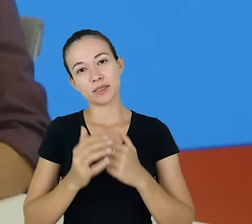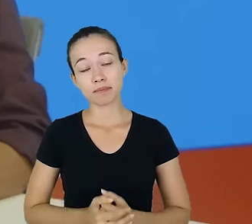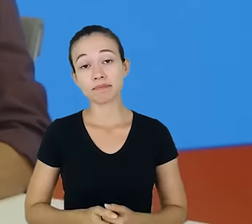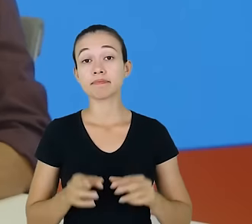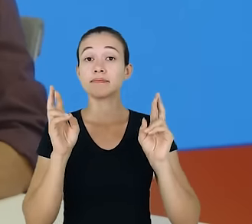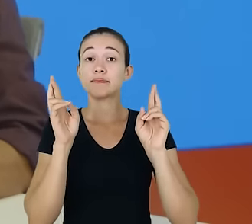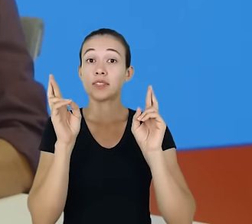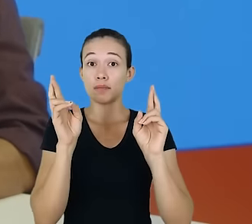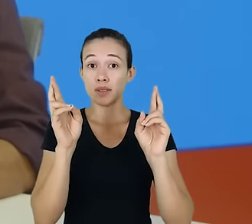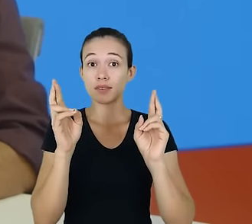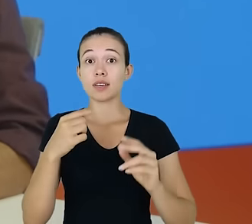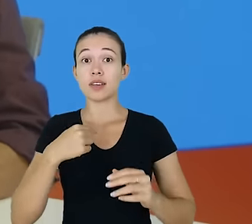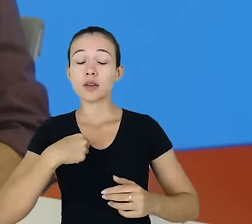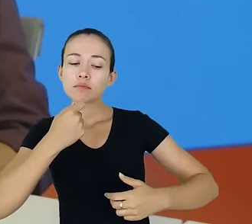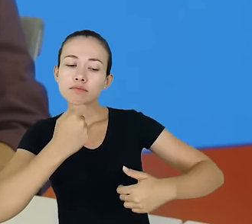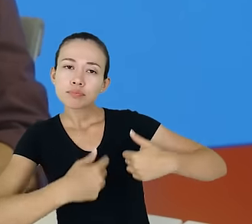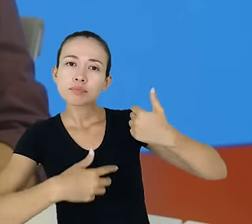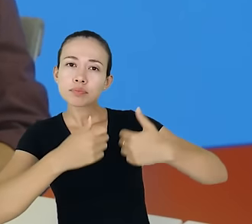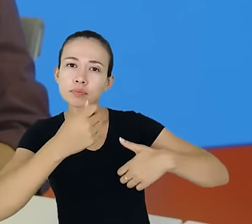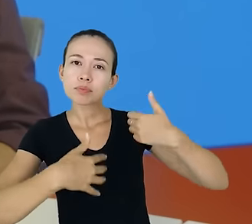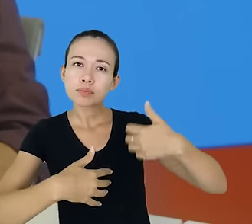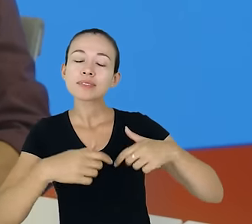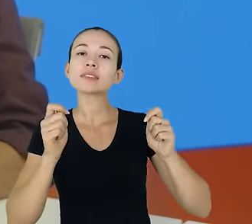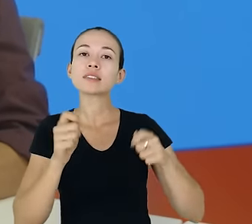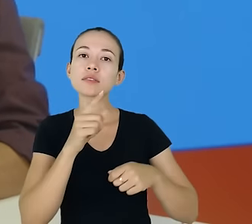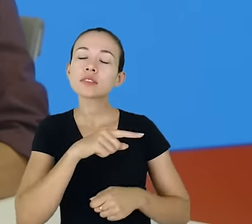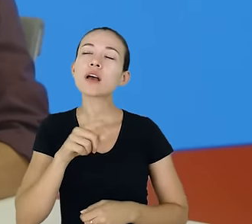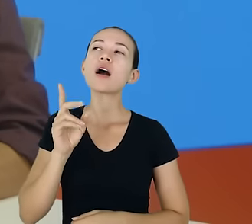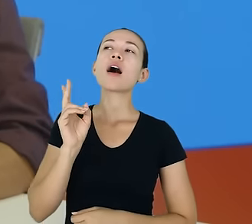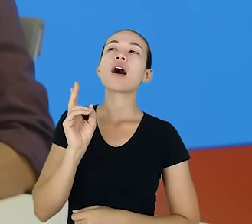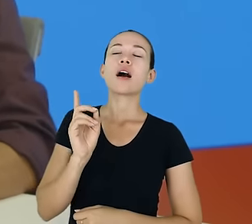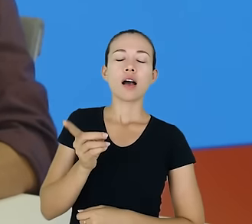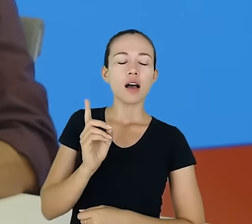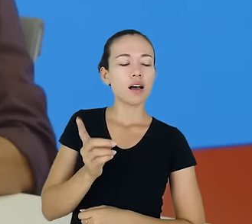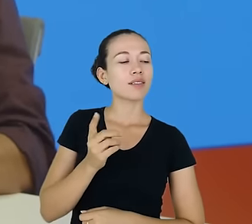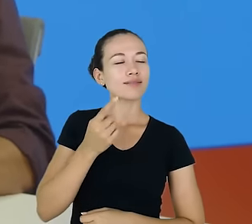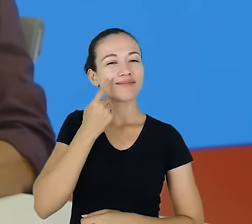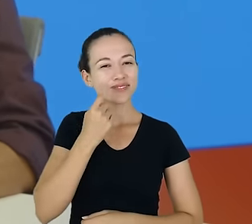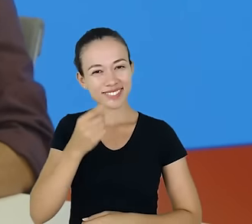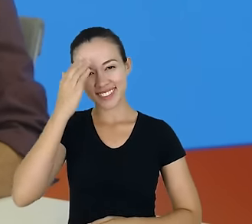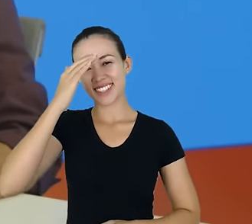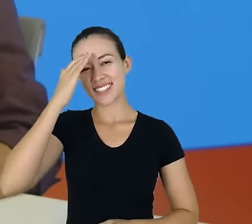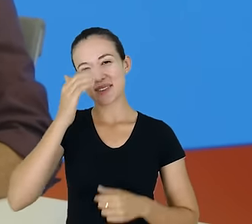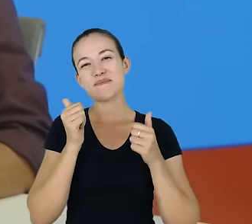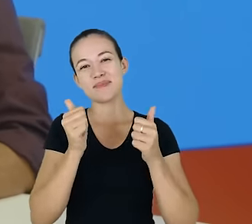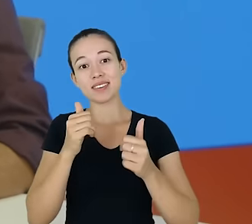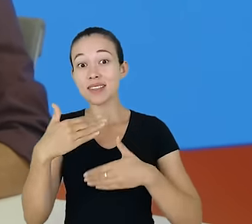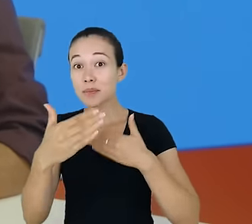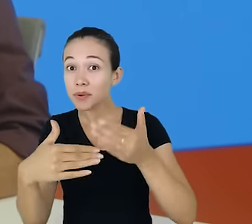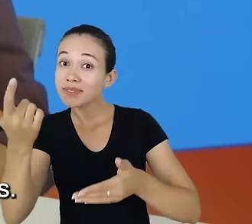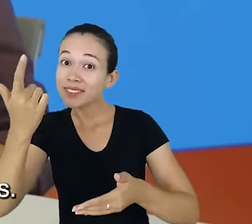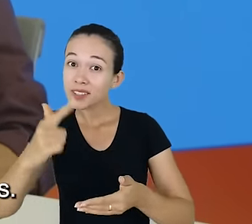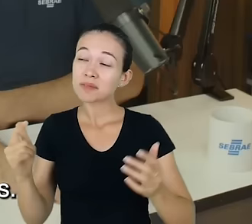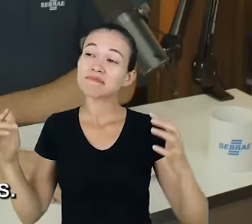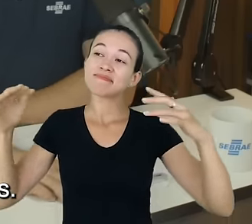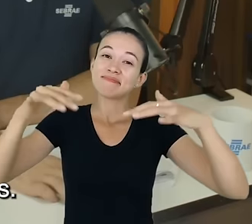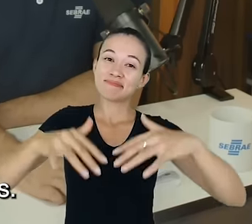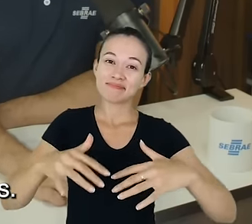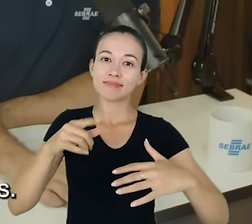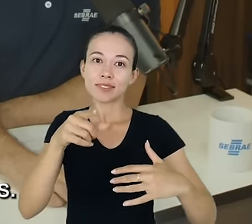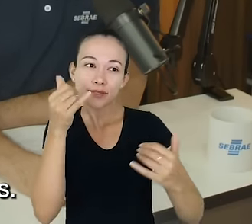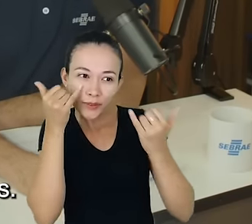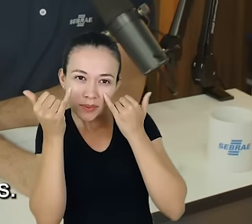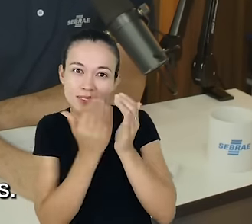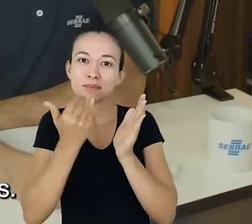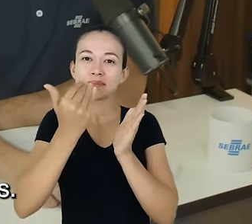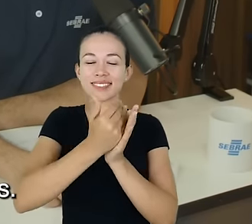consiga suprir né as informações trazer aí um pouquinho mais e aí pros próximos encontros a gente vê Vai sim vai agregar muito com o